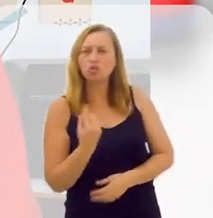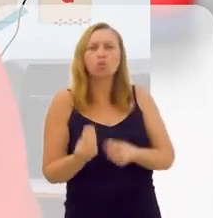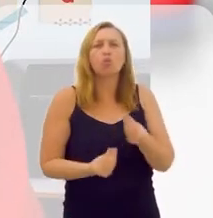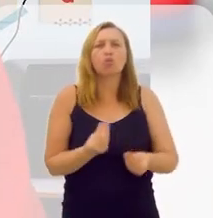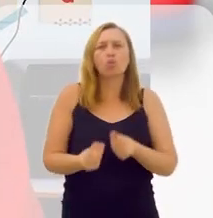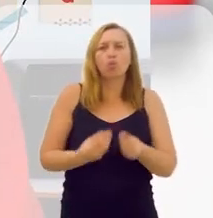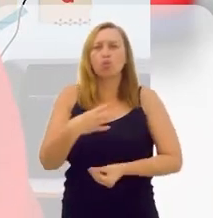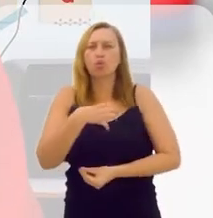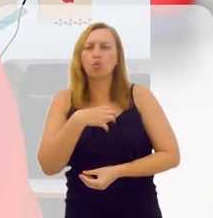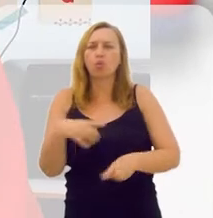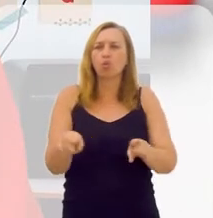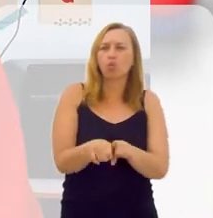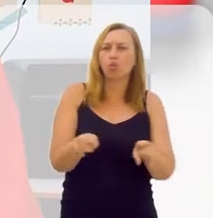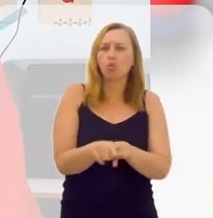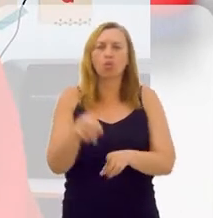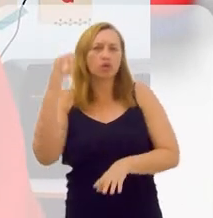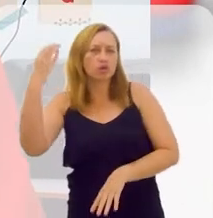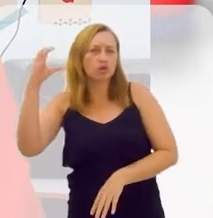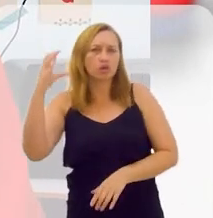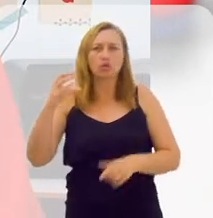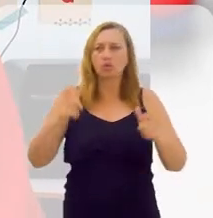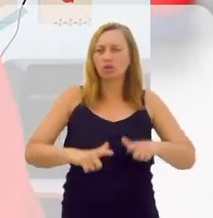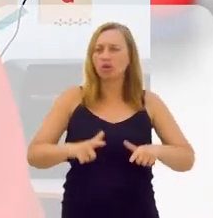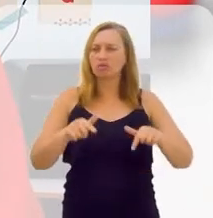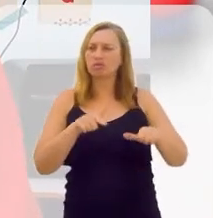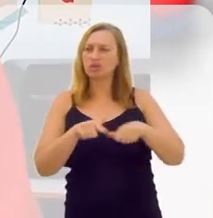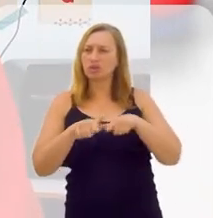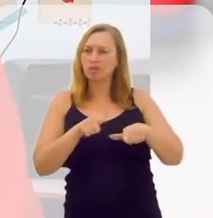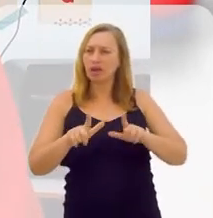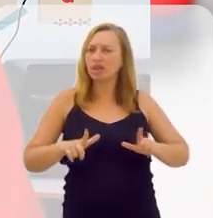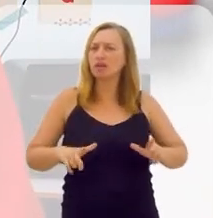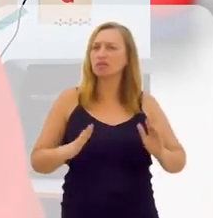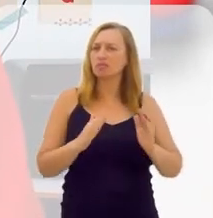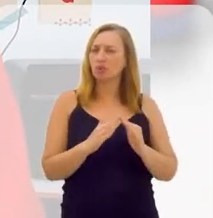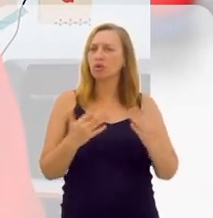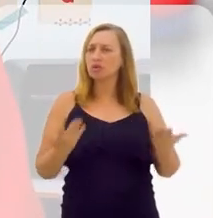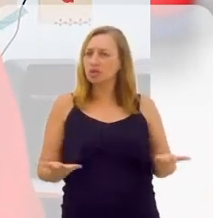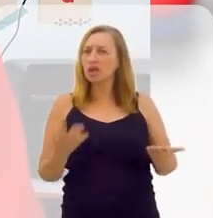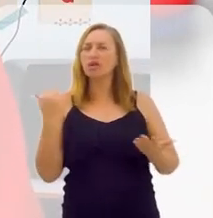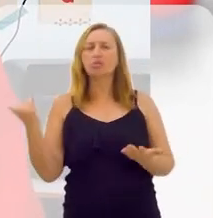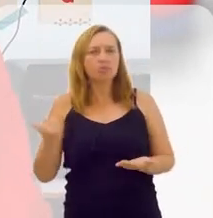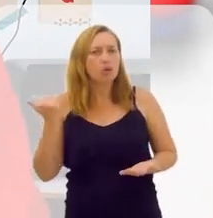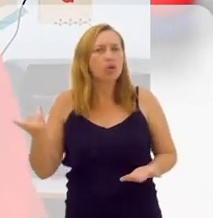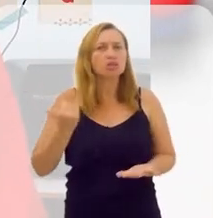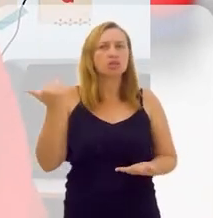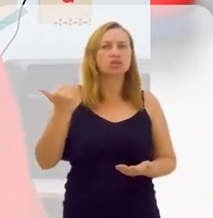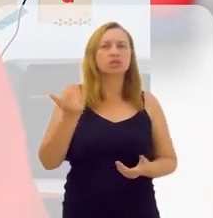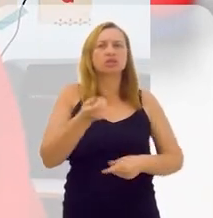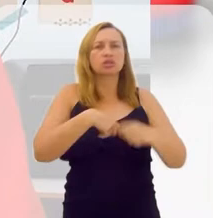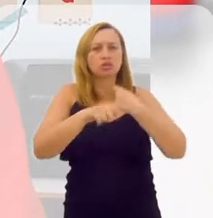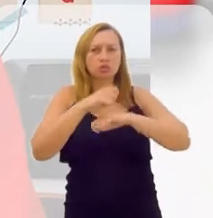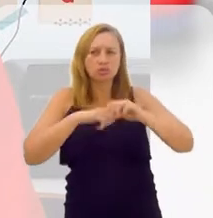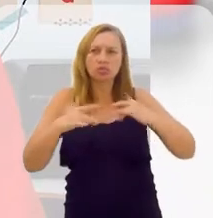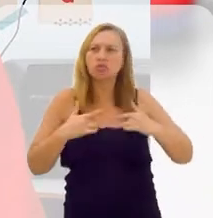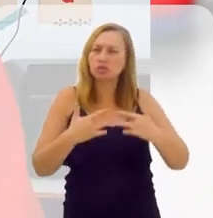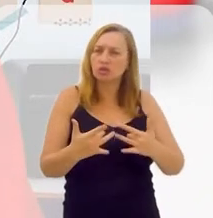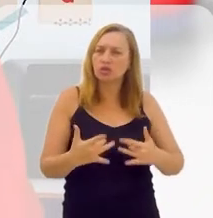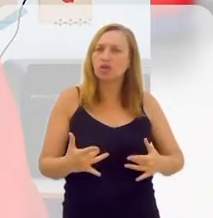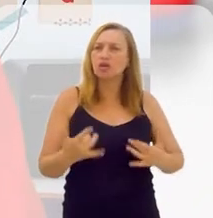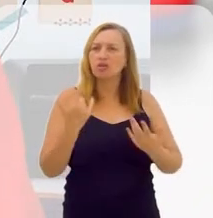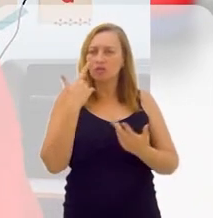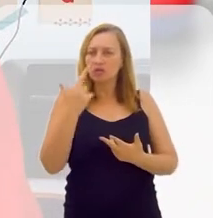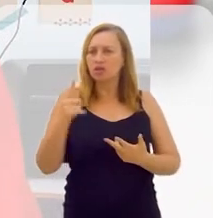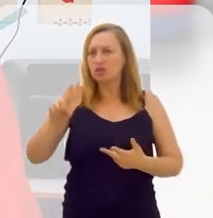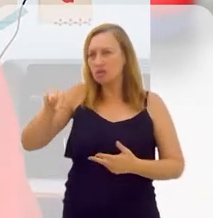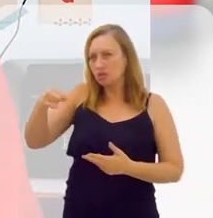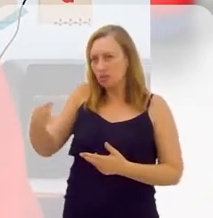gente como que você sente também em Niterói, na região que você trabalha, que você atua, a importância da economia solidária, né,